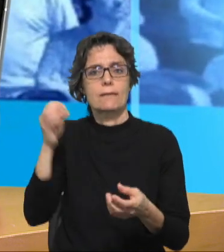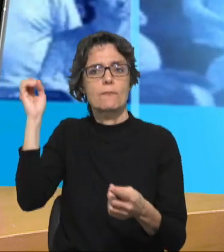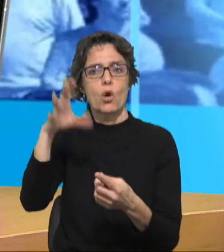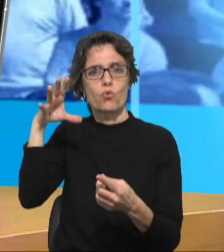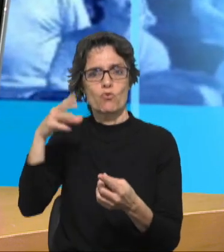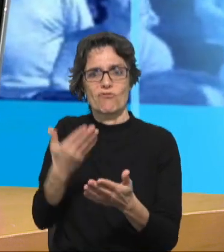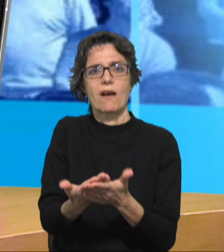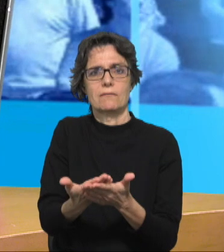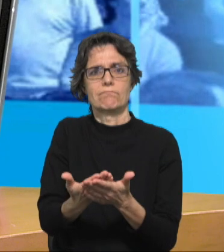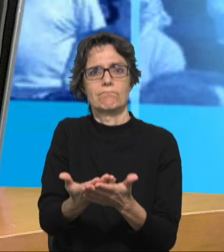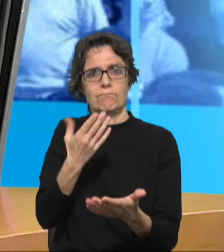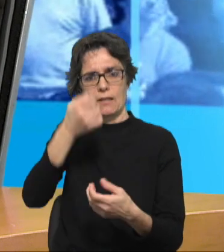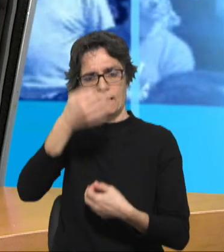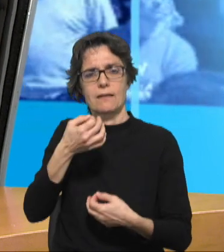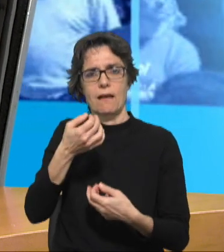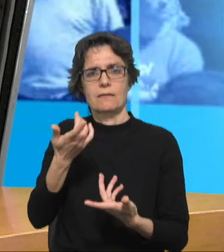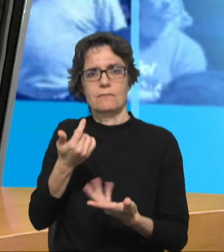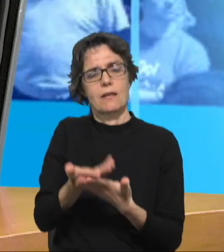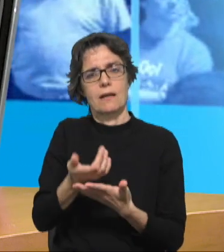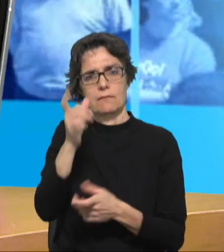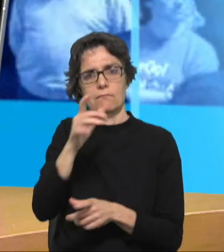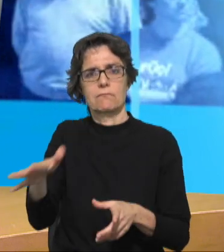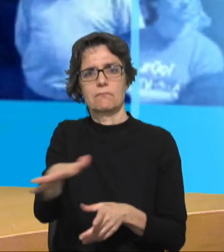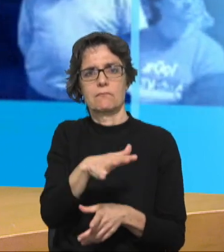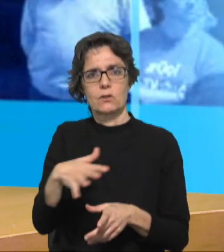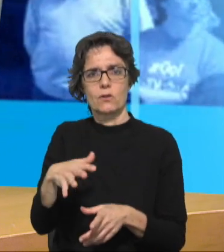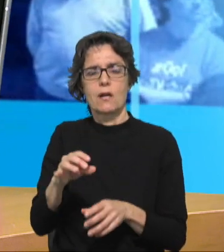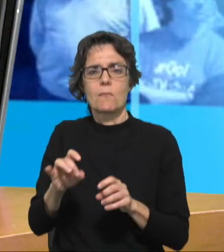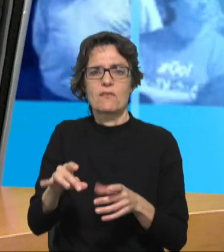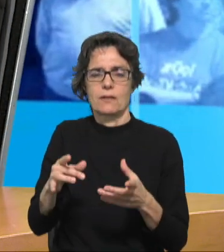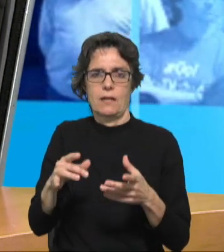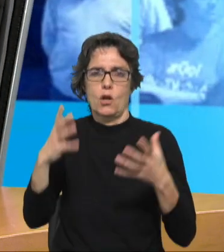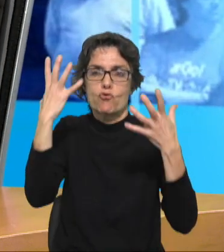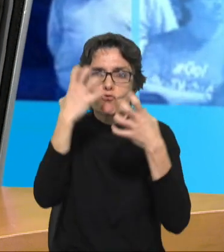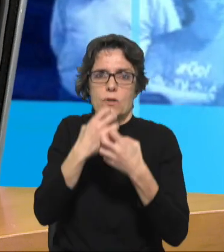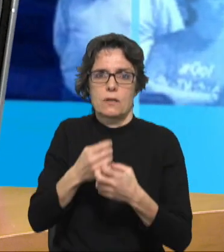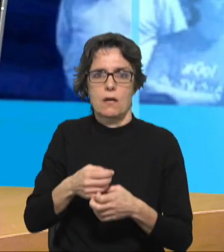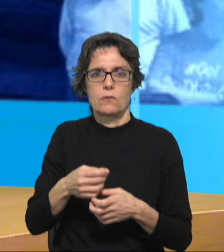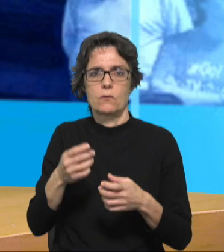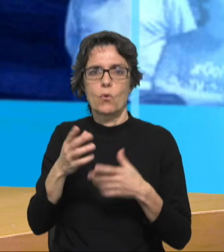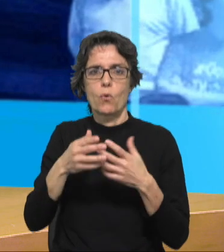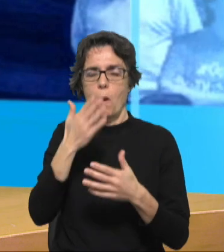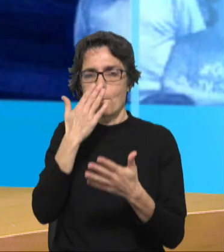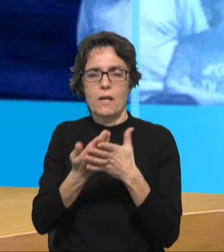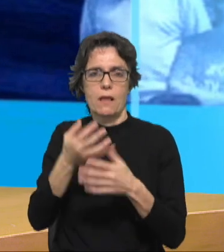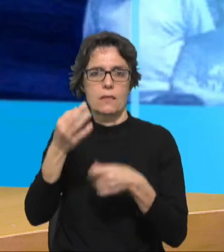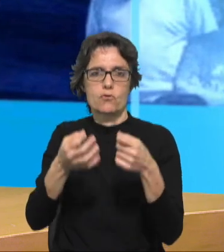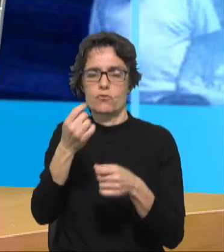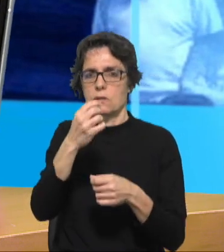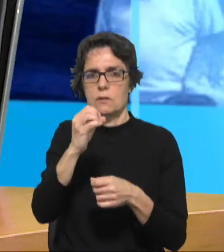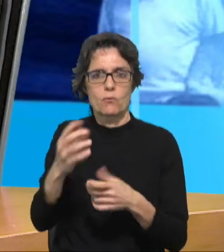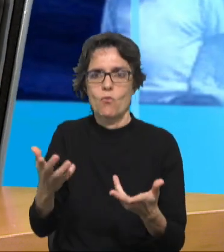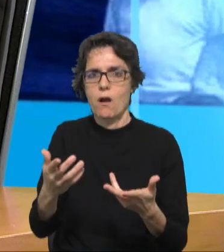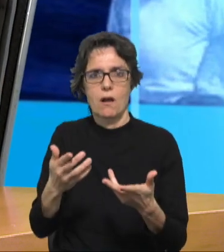focar para a dignidade humana, não é? Para que não aconteça situações de trevas, situações de injustiça, situações de opressão. E é um